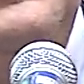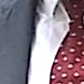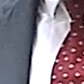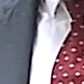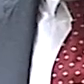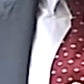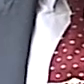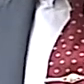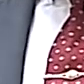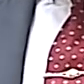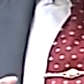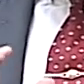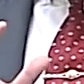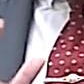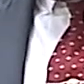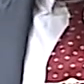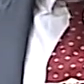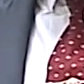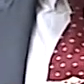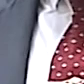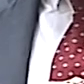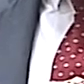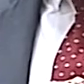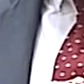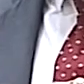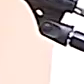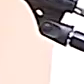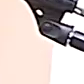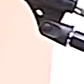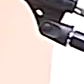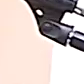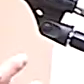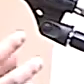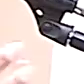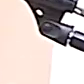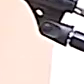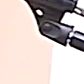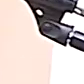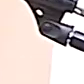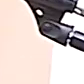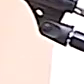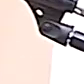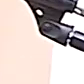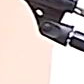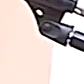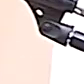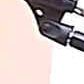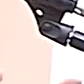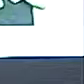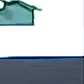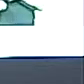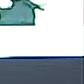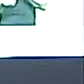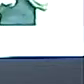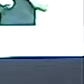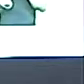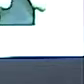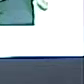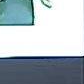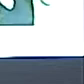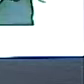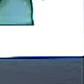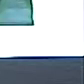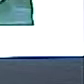educação. Um deles, de autoria do deputado Márcio Machado, determina a distribuição de uniformes para alunos